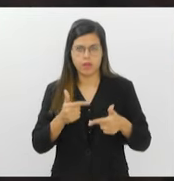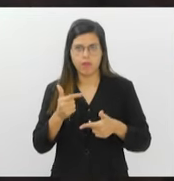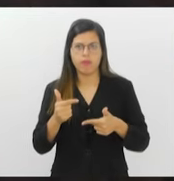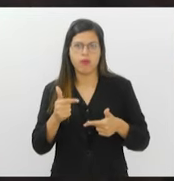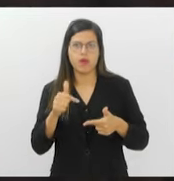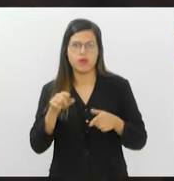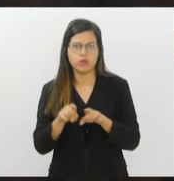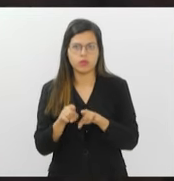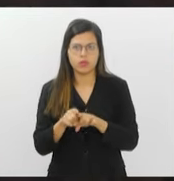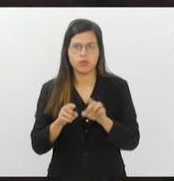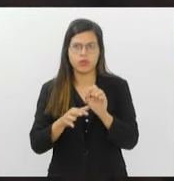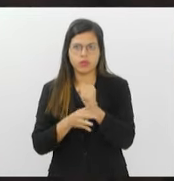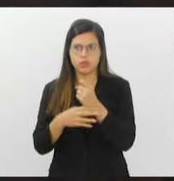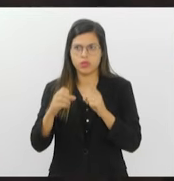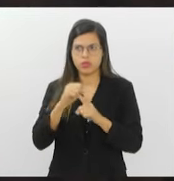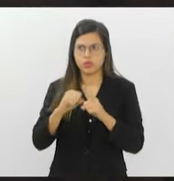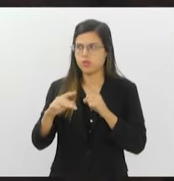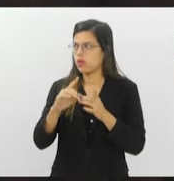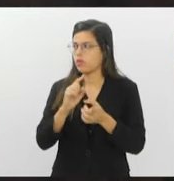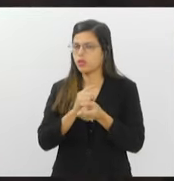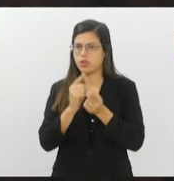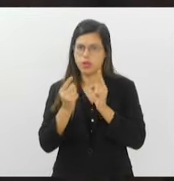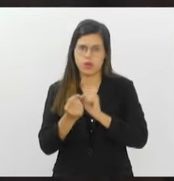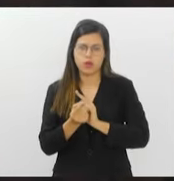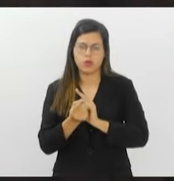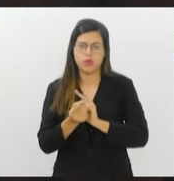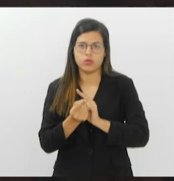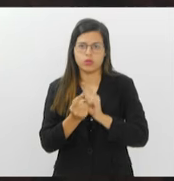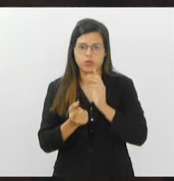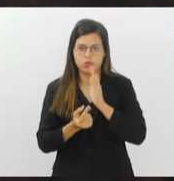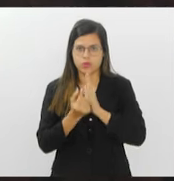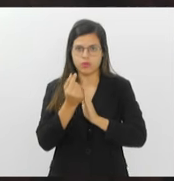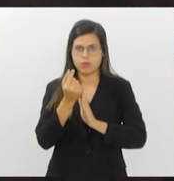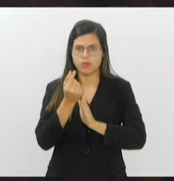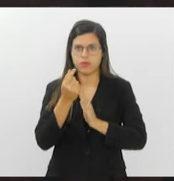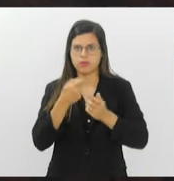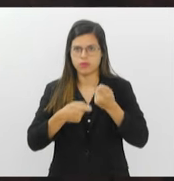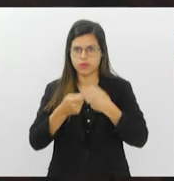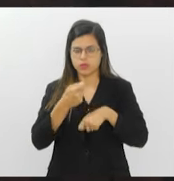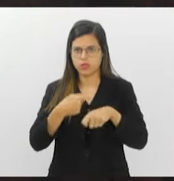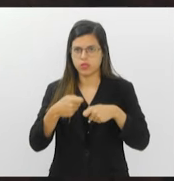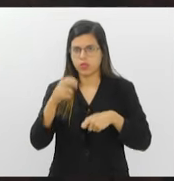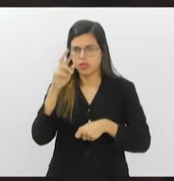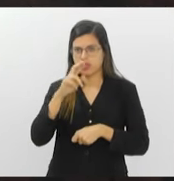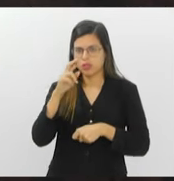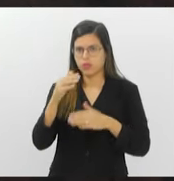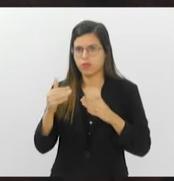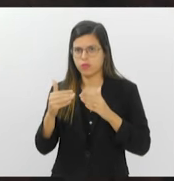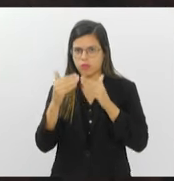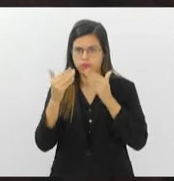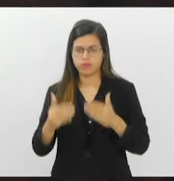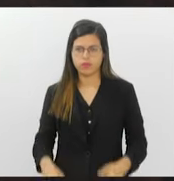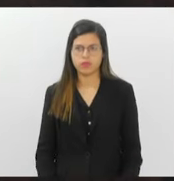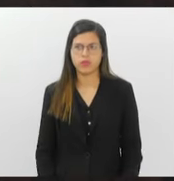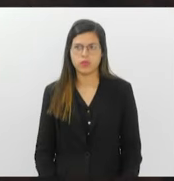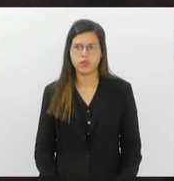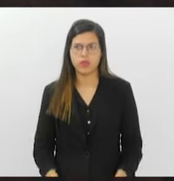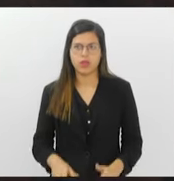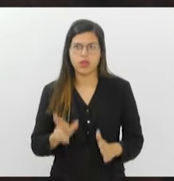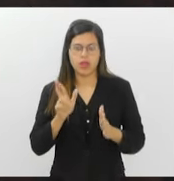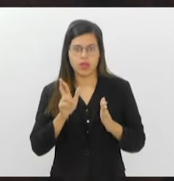Seguridade Social contrário e de Orçamento, Finanças, Fiscalização Financeira e Controle favorável.